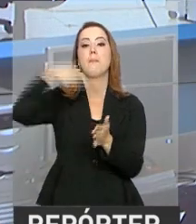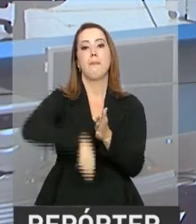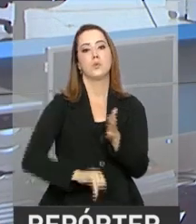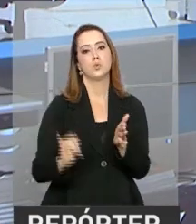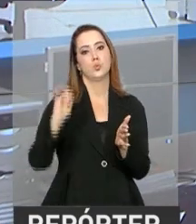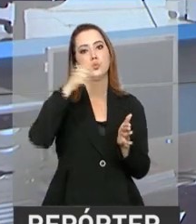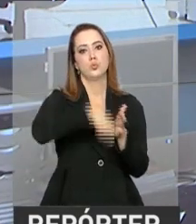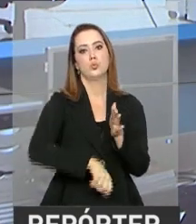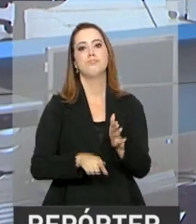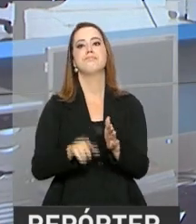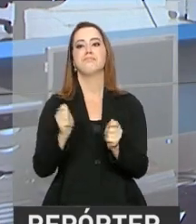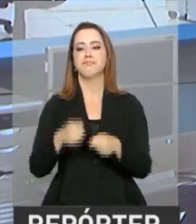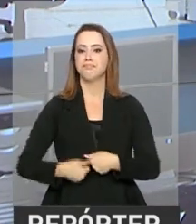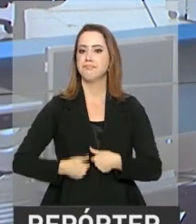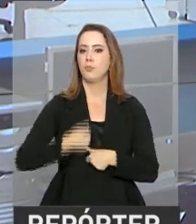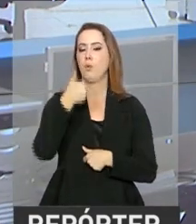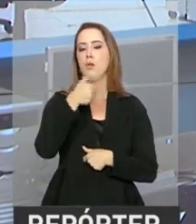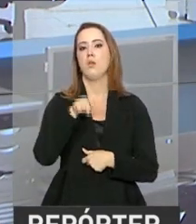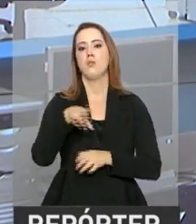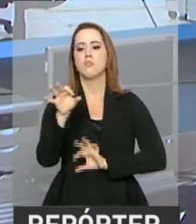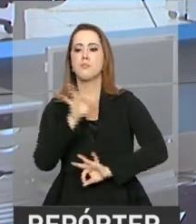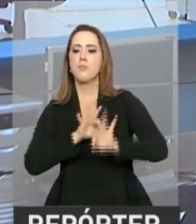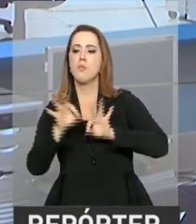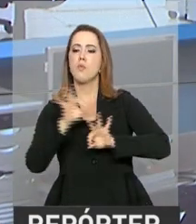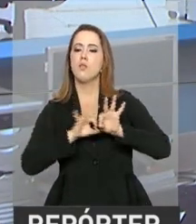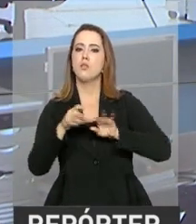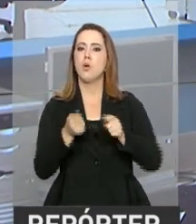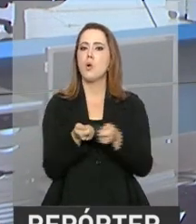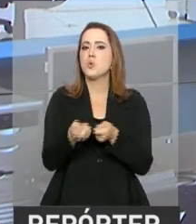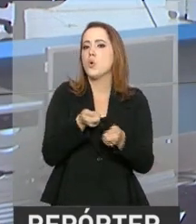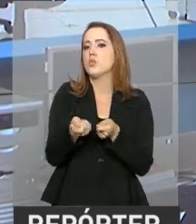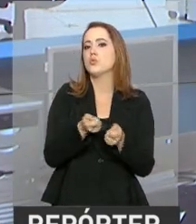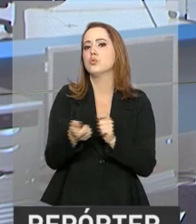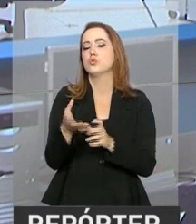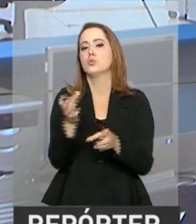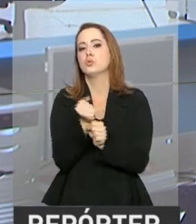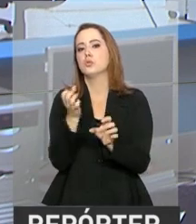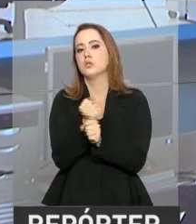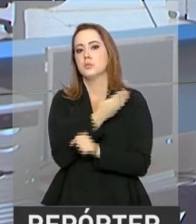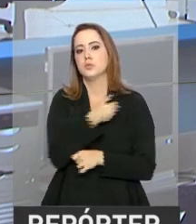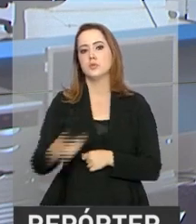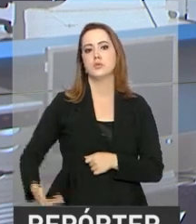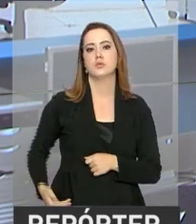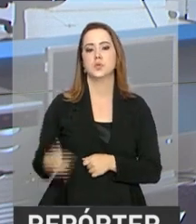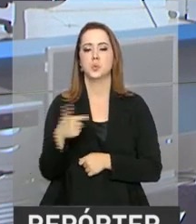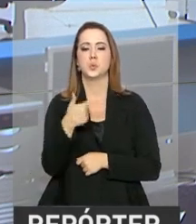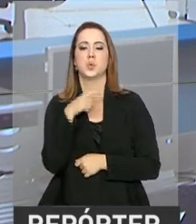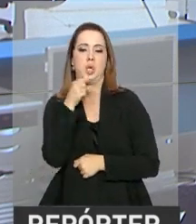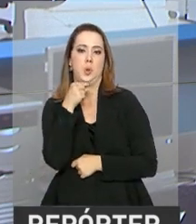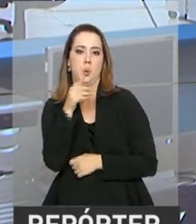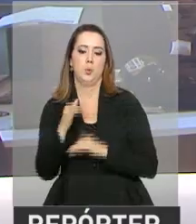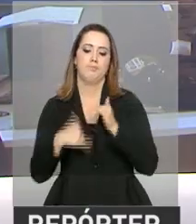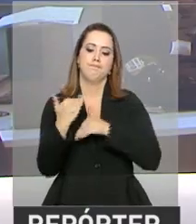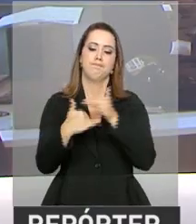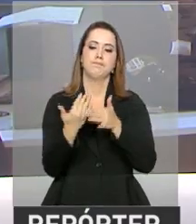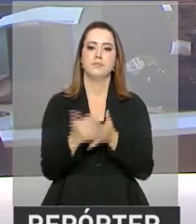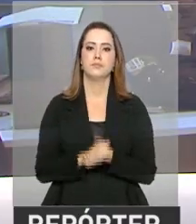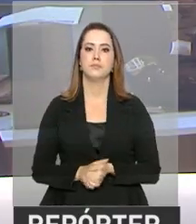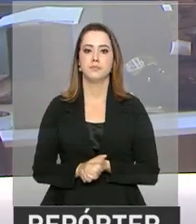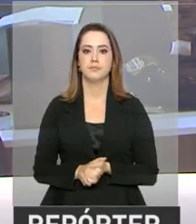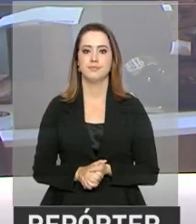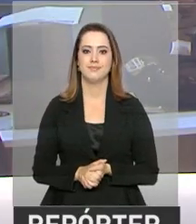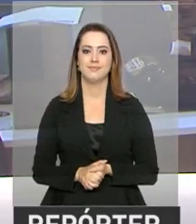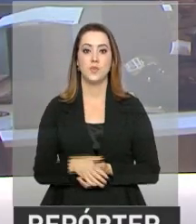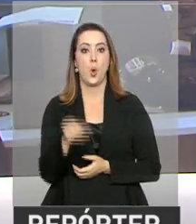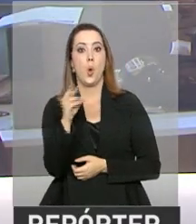ajuste das contas do governo. Meirelles disse ainda que não há dúvidas da trajetória de crescimento do país.